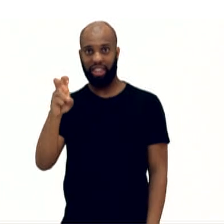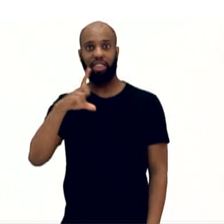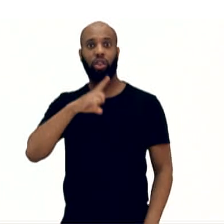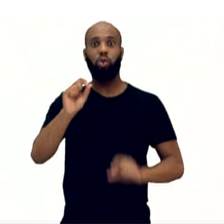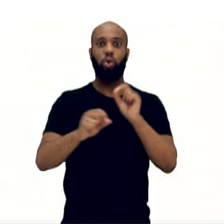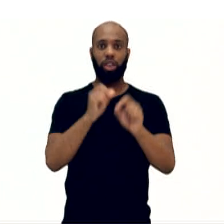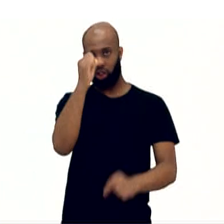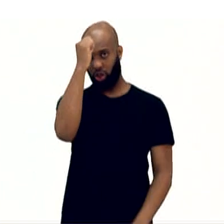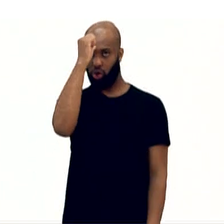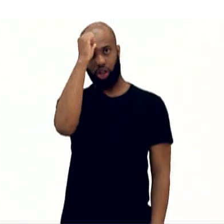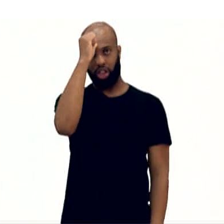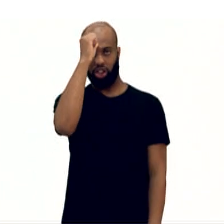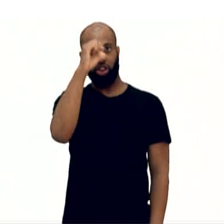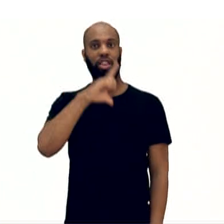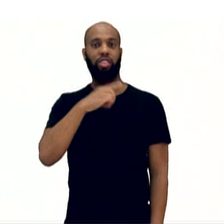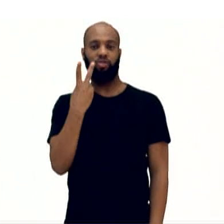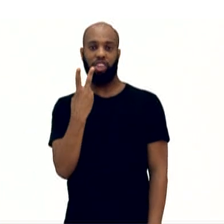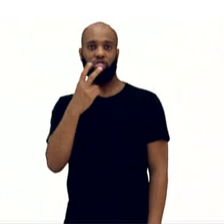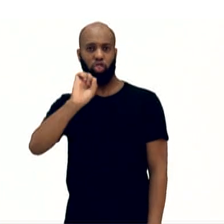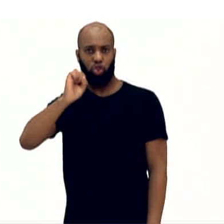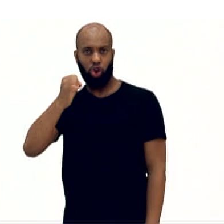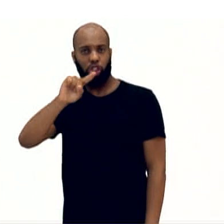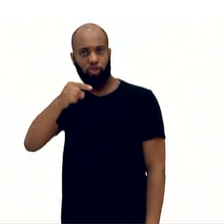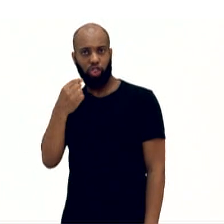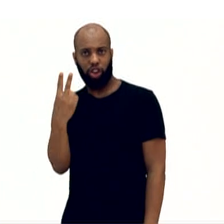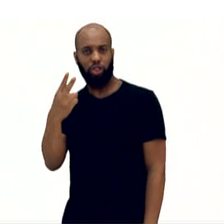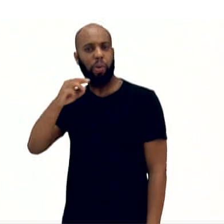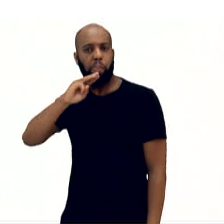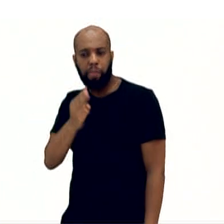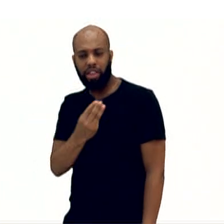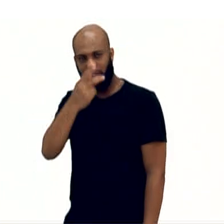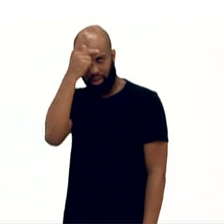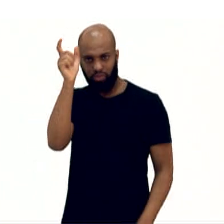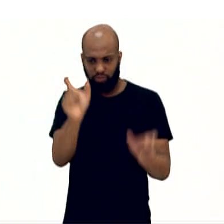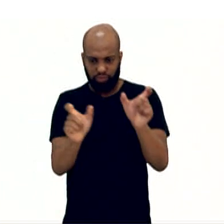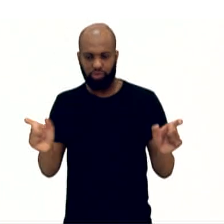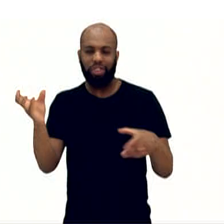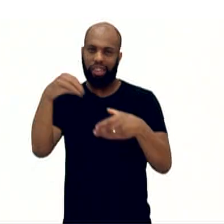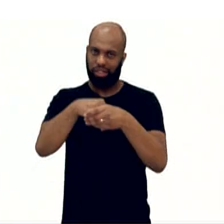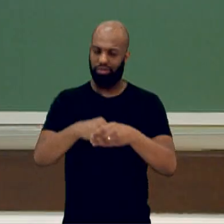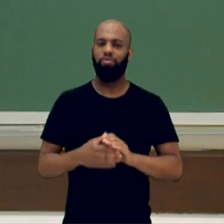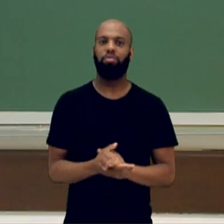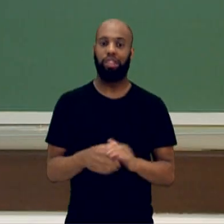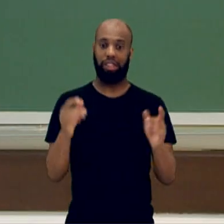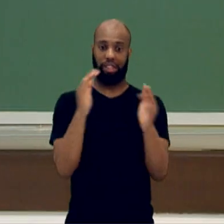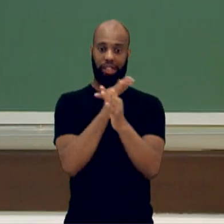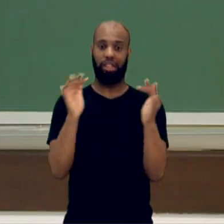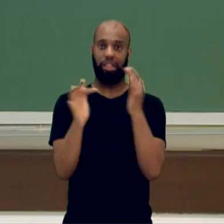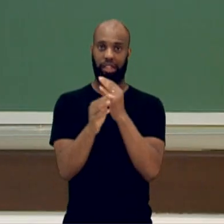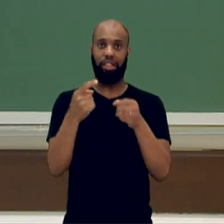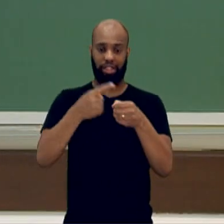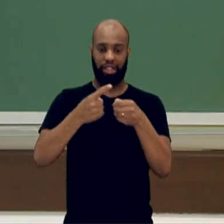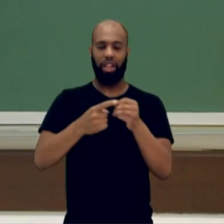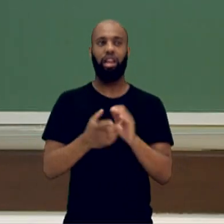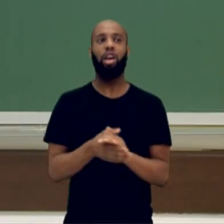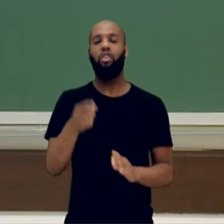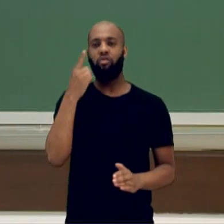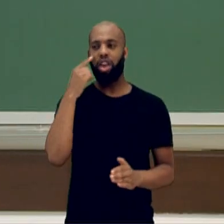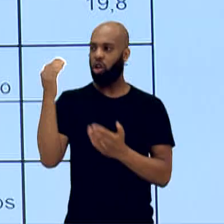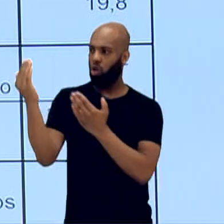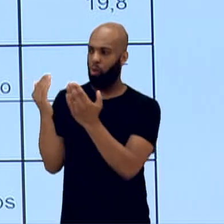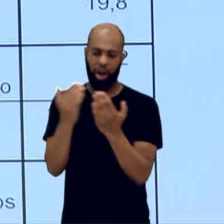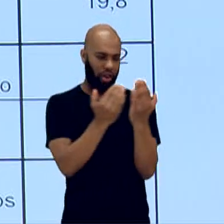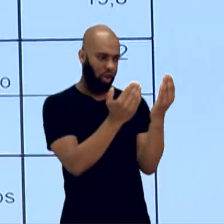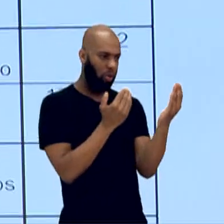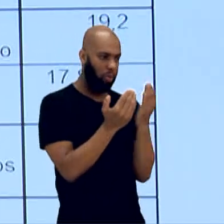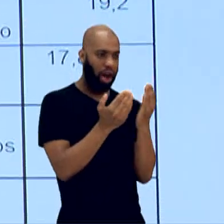Mumbai, na Índia, com 28,2 milhões de habitantes. Olha o quanto nós temos, se a gente comparar os números